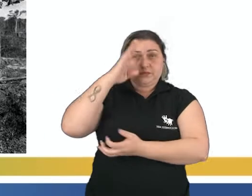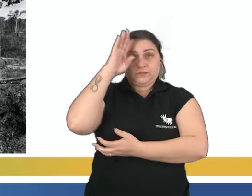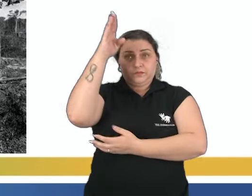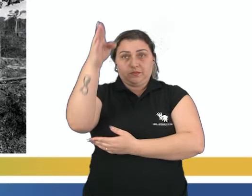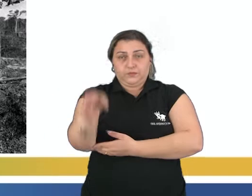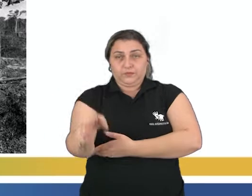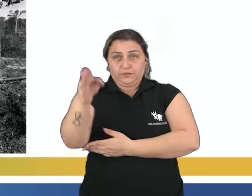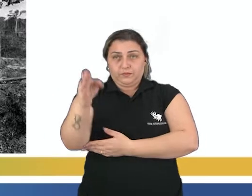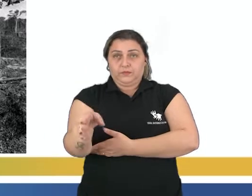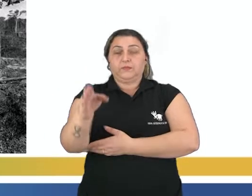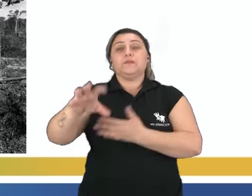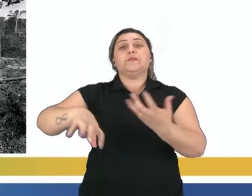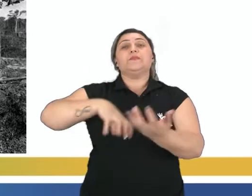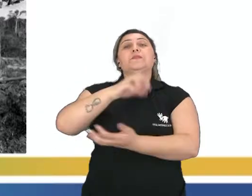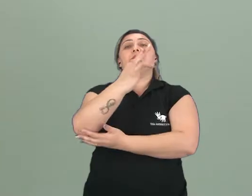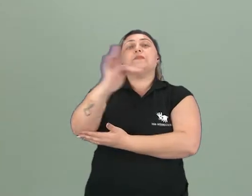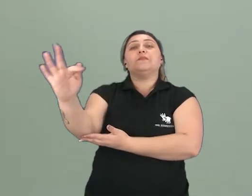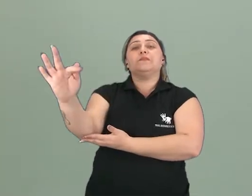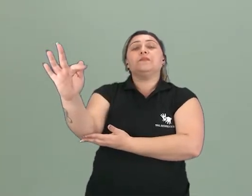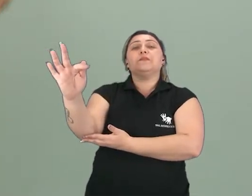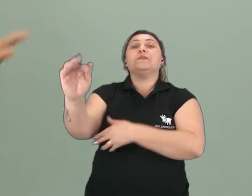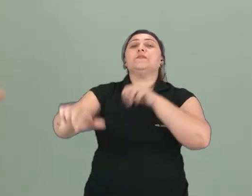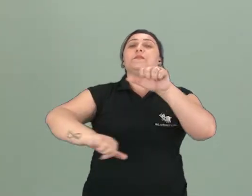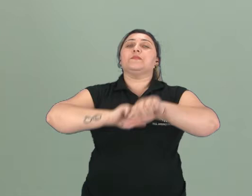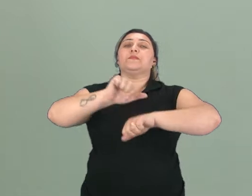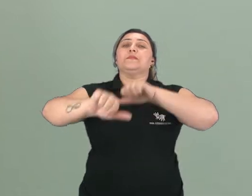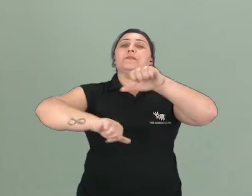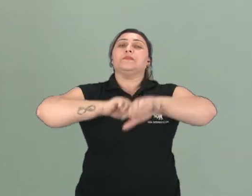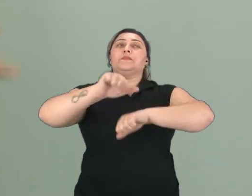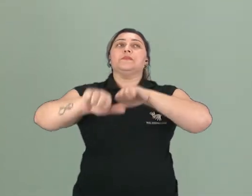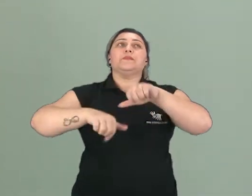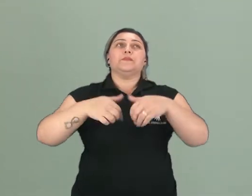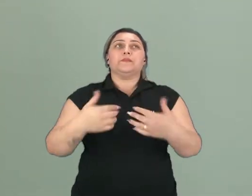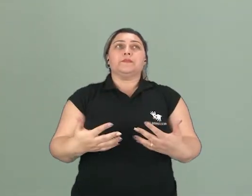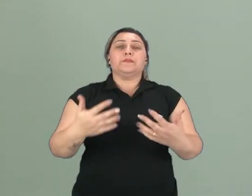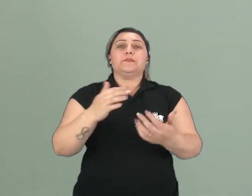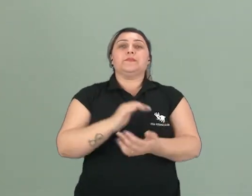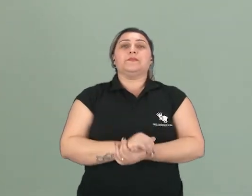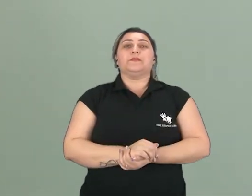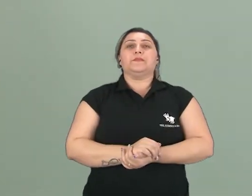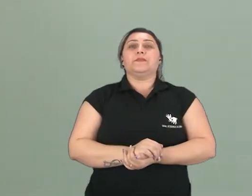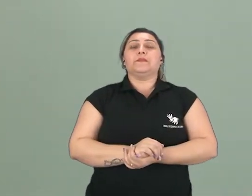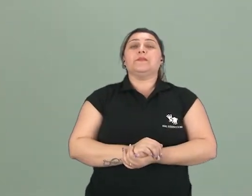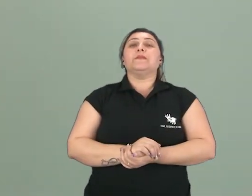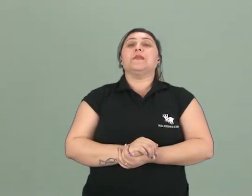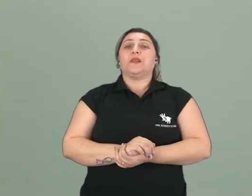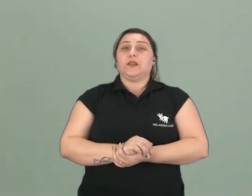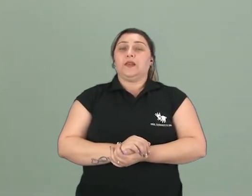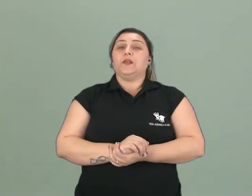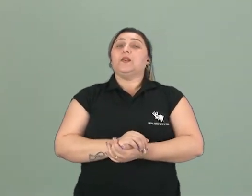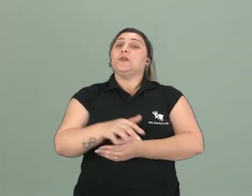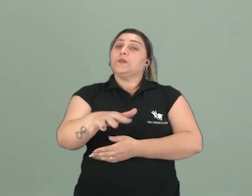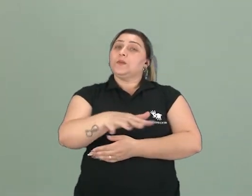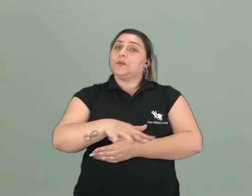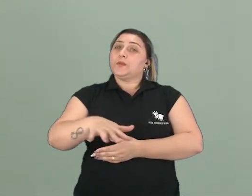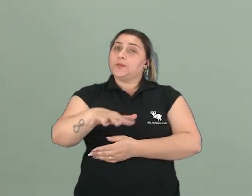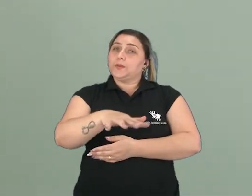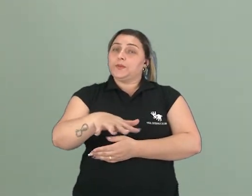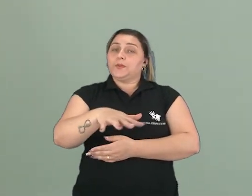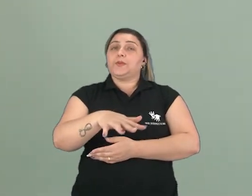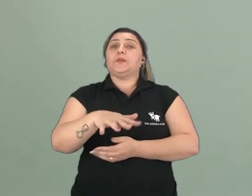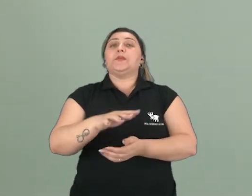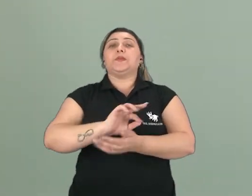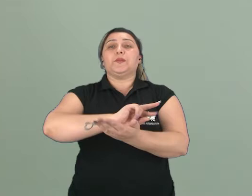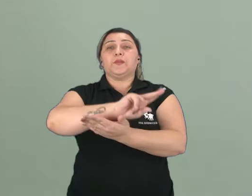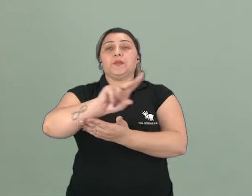no sentido da Revolução Francesa, é essa transformação, essa modificação dos estabelecimentos de uma sociedade, nos